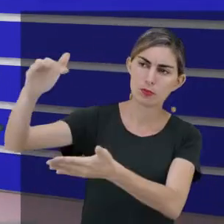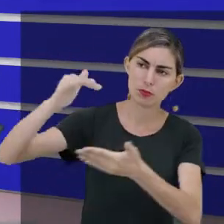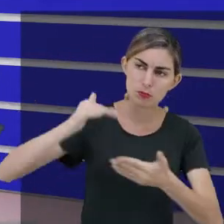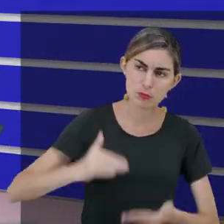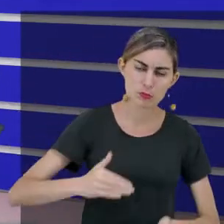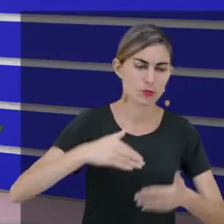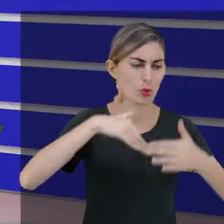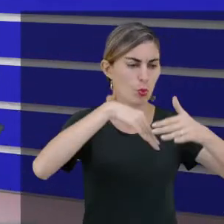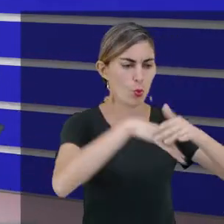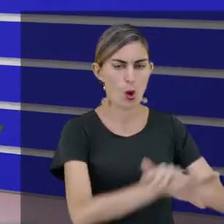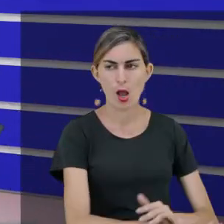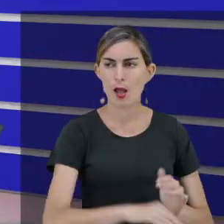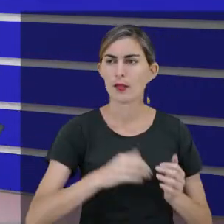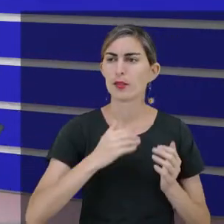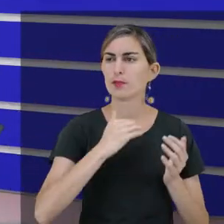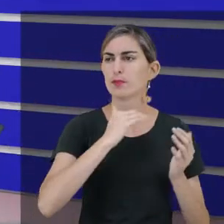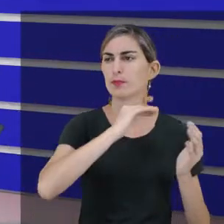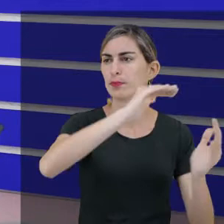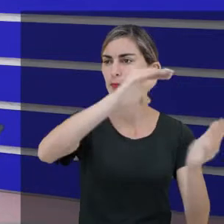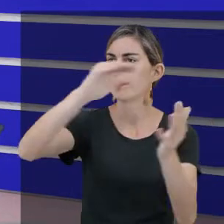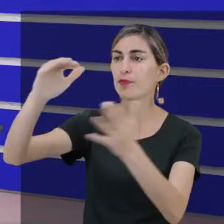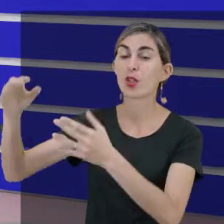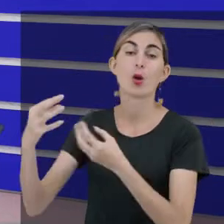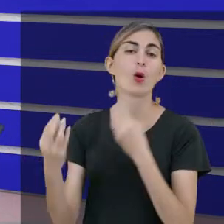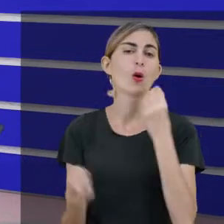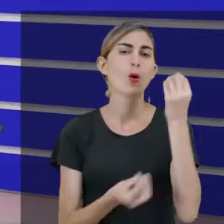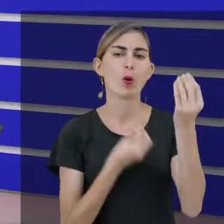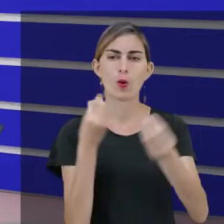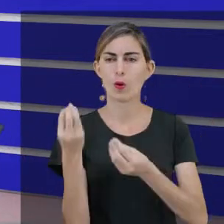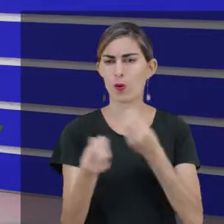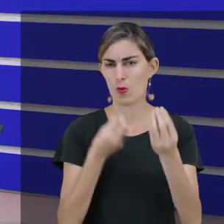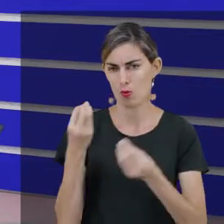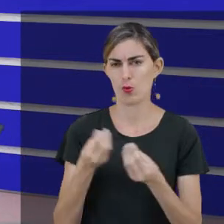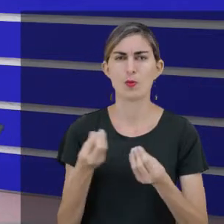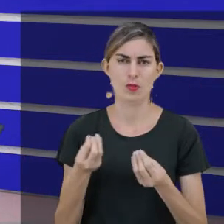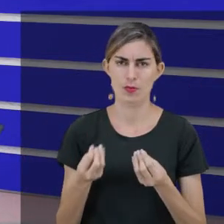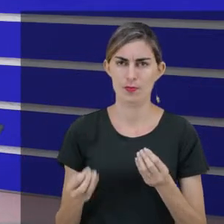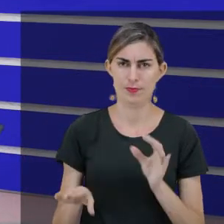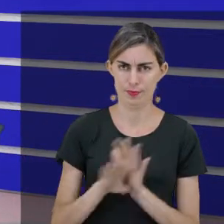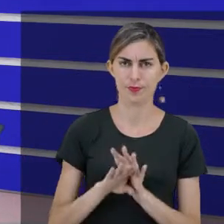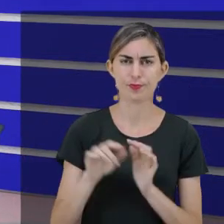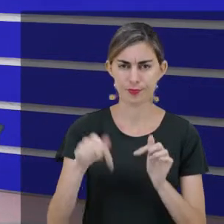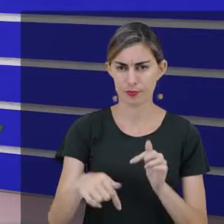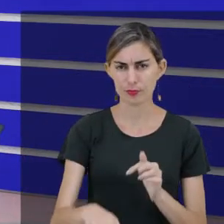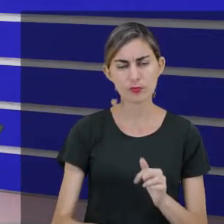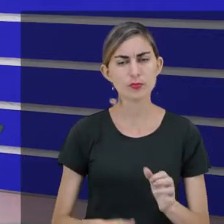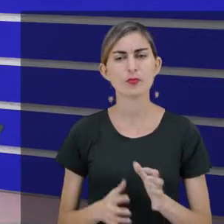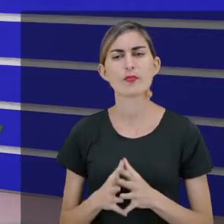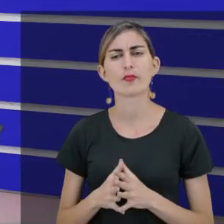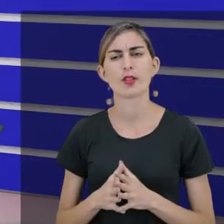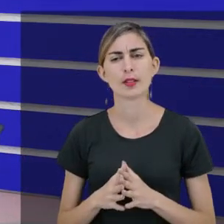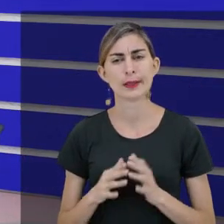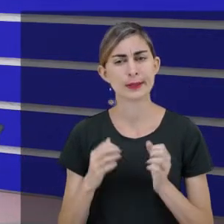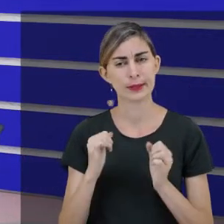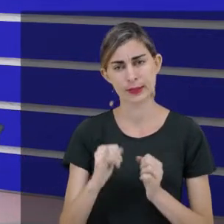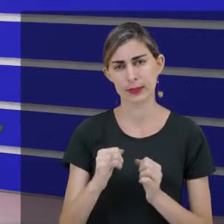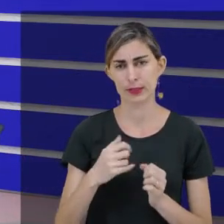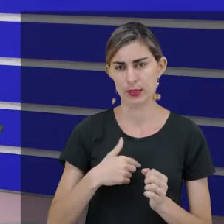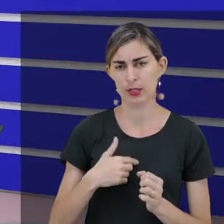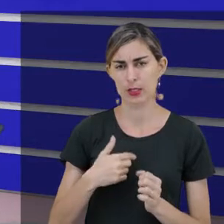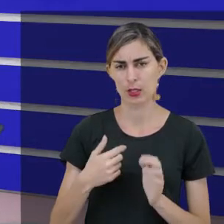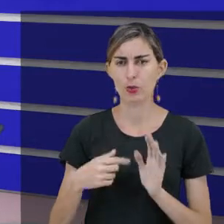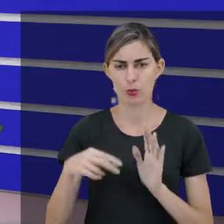entrega. Isso é um requisito da ISO. Como é que esse insumo está chegando até ali para ele ser transformado? Se eu atendo